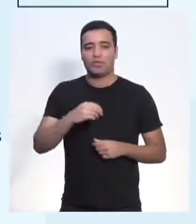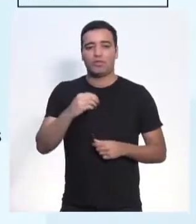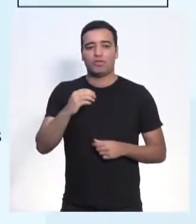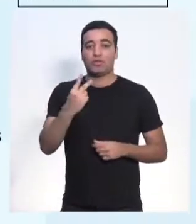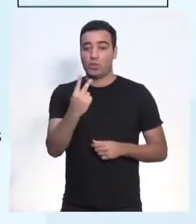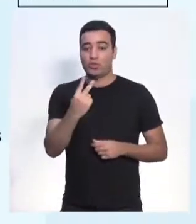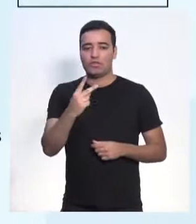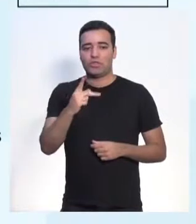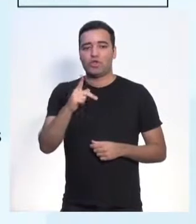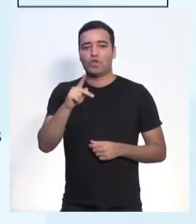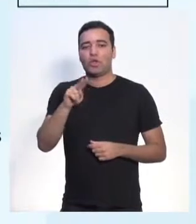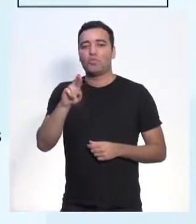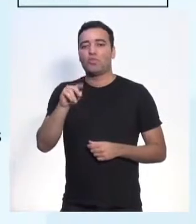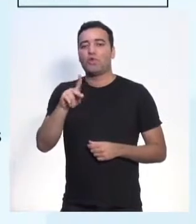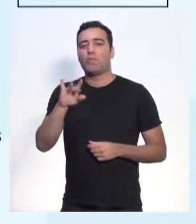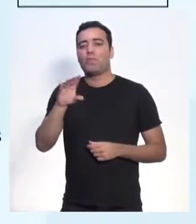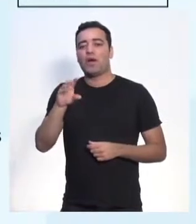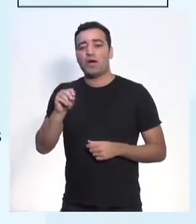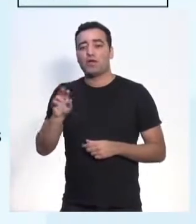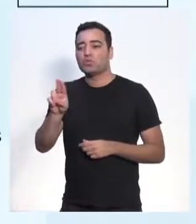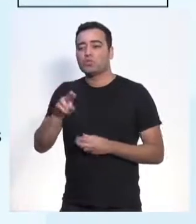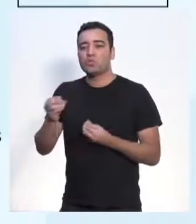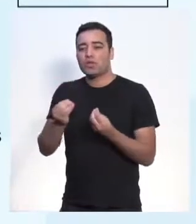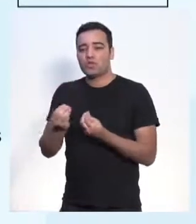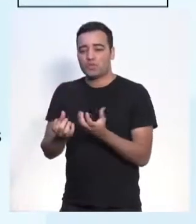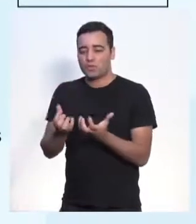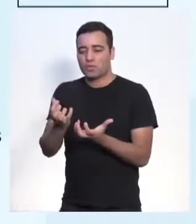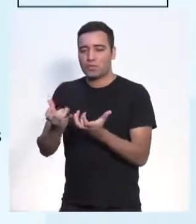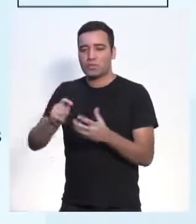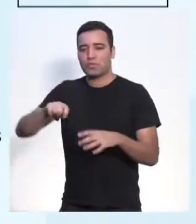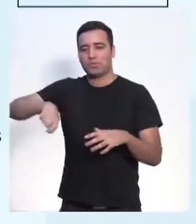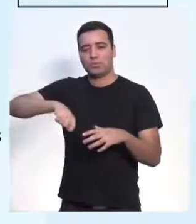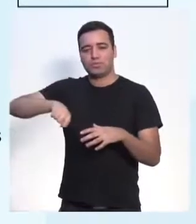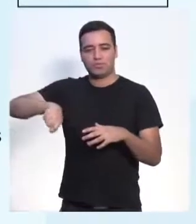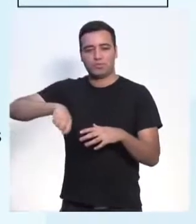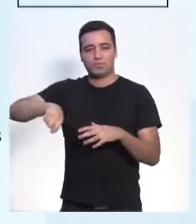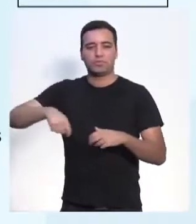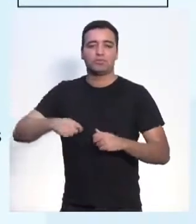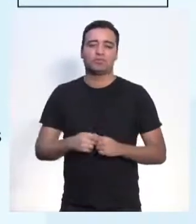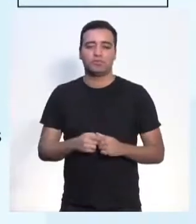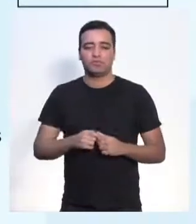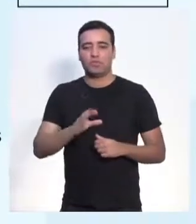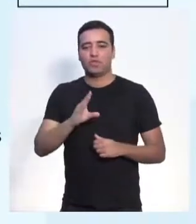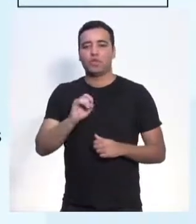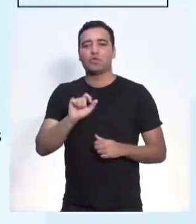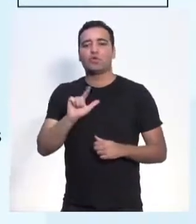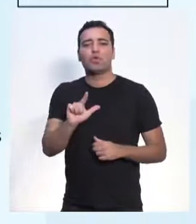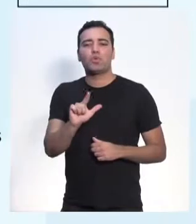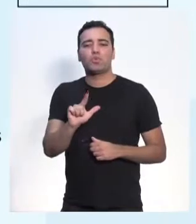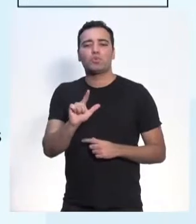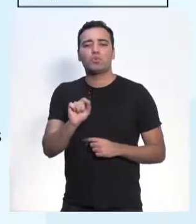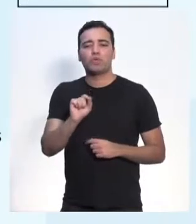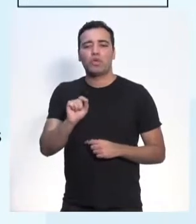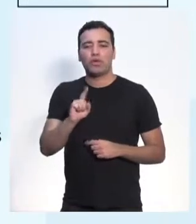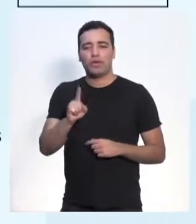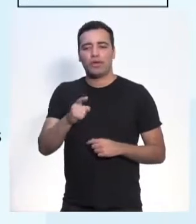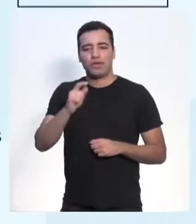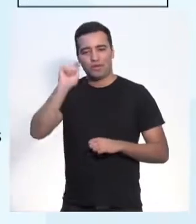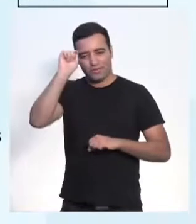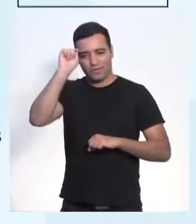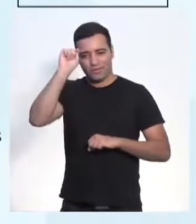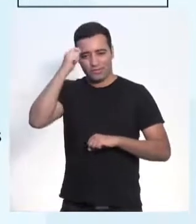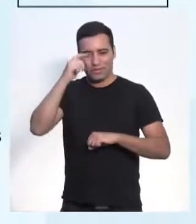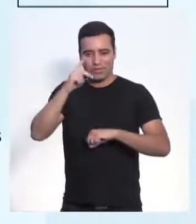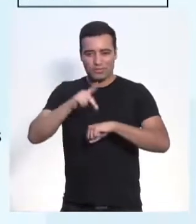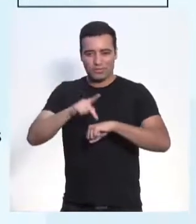cooking. O propano é usado para aquecer e cozinhar. Coal is hard rock which can be burnt. O carvão é uma rocha